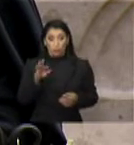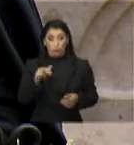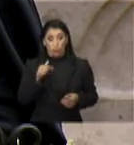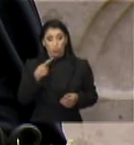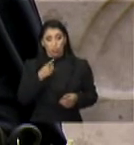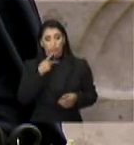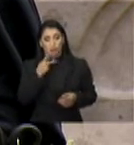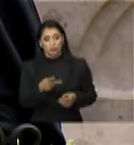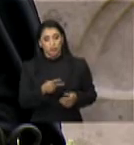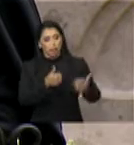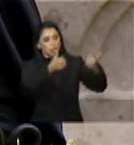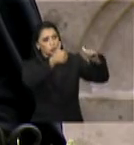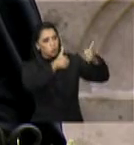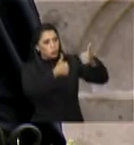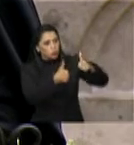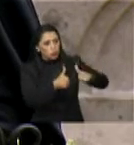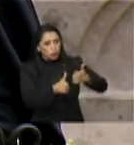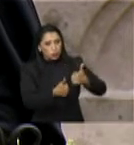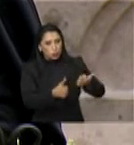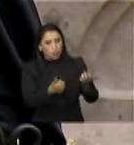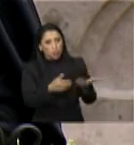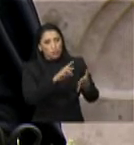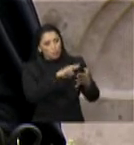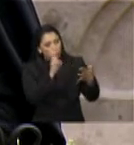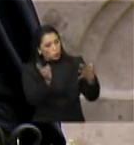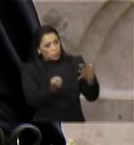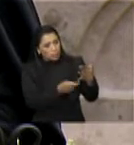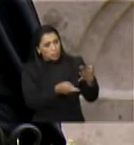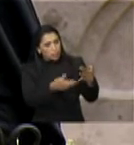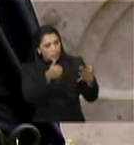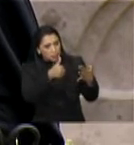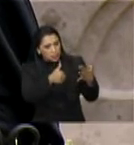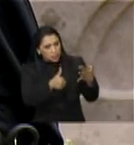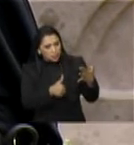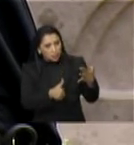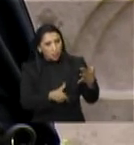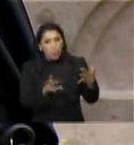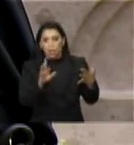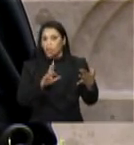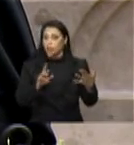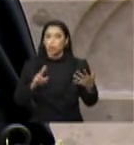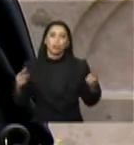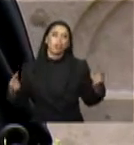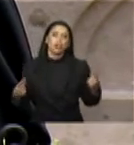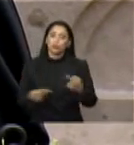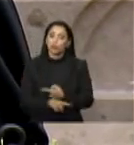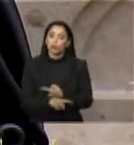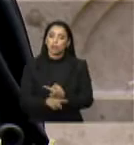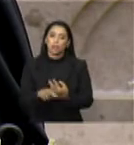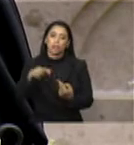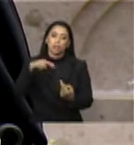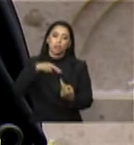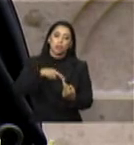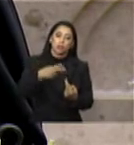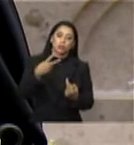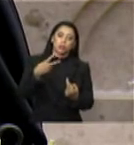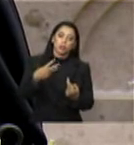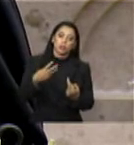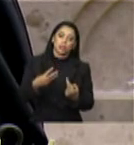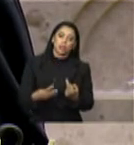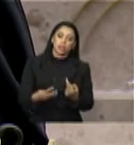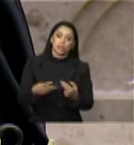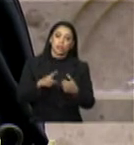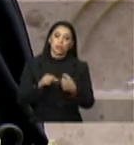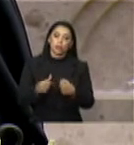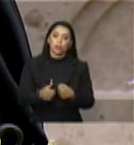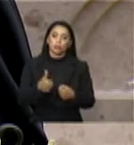a matéria sob exame não é coisa extraordinário não era a inconstitucionalidade dos incisos dois e três